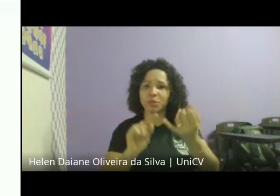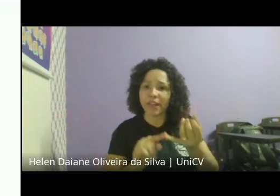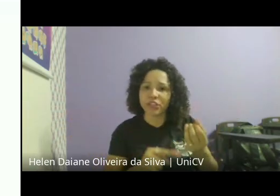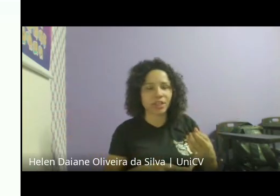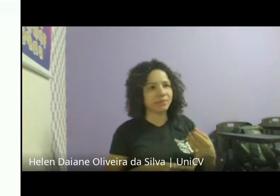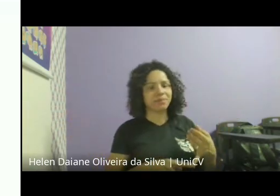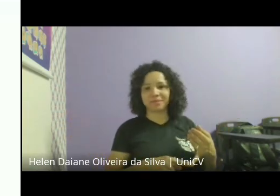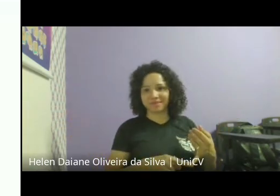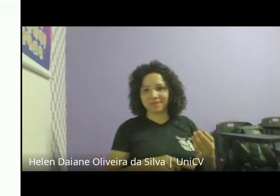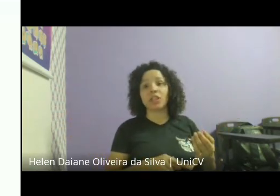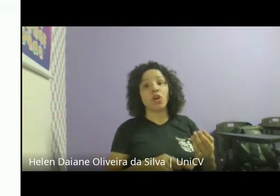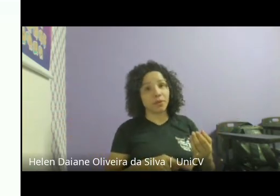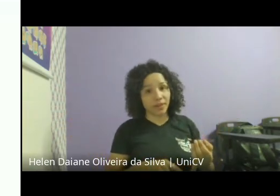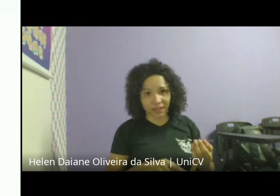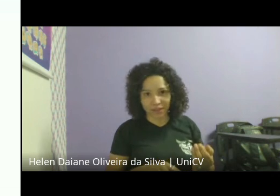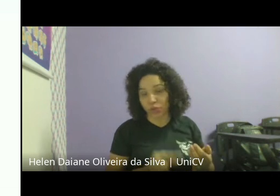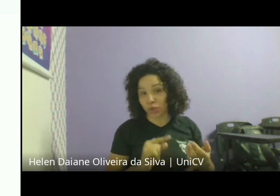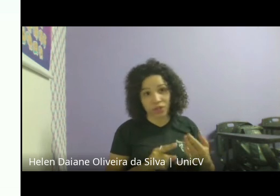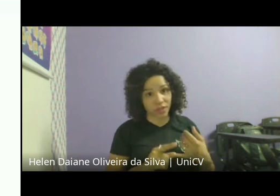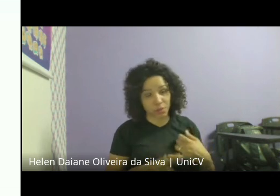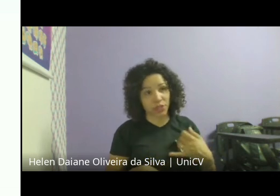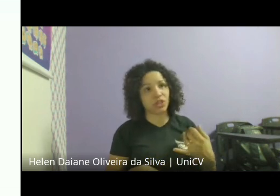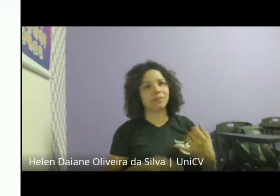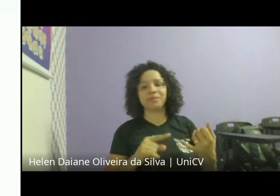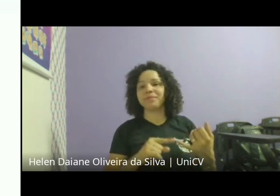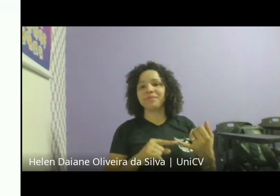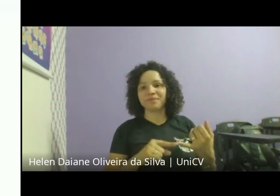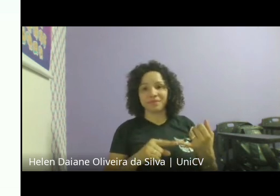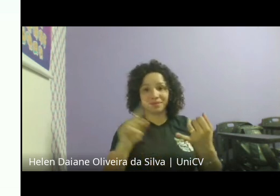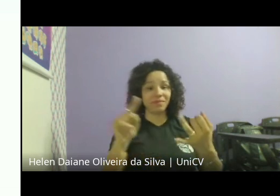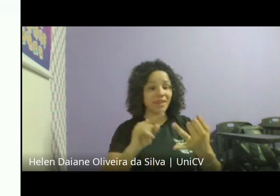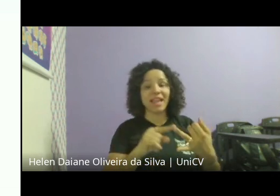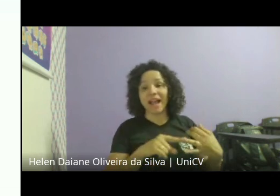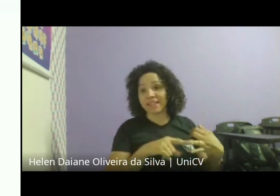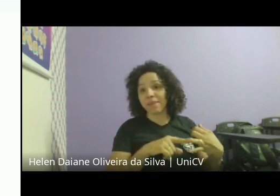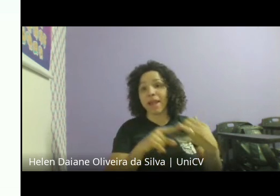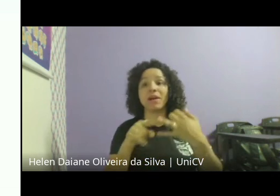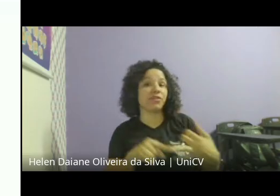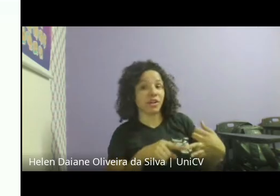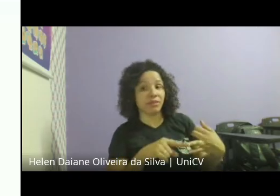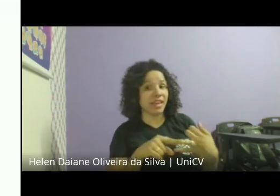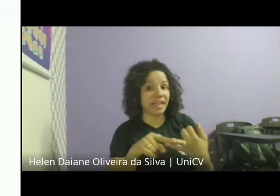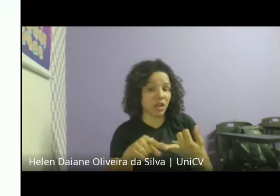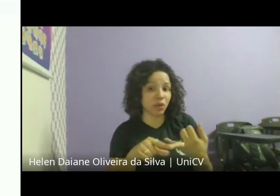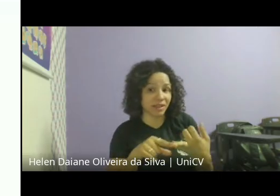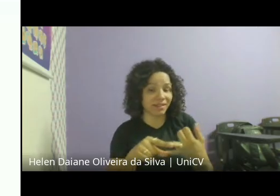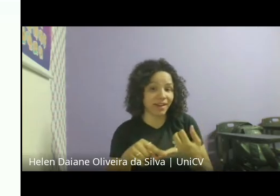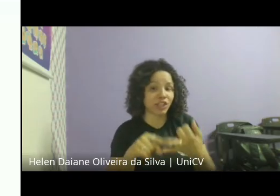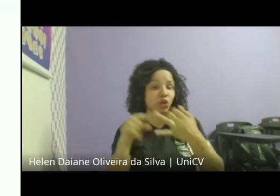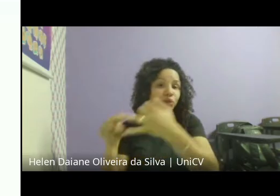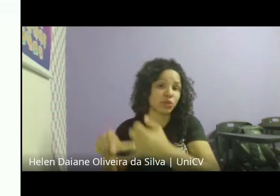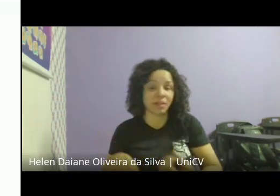fala de política. E como fala? O surdo gosta de falar de política. Às vezes ele pega uma fake news